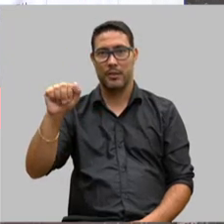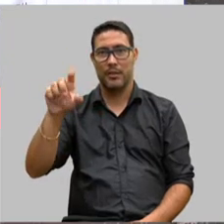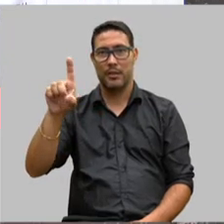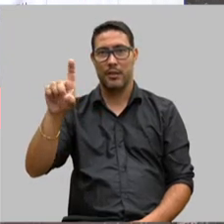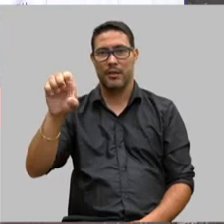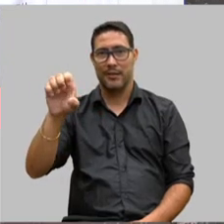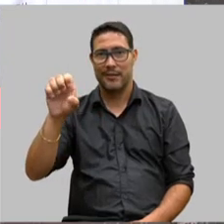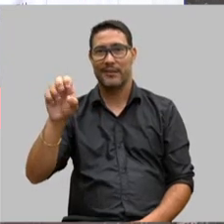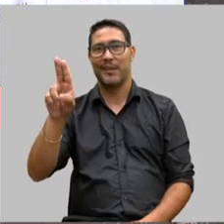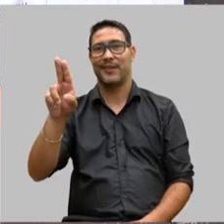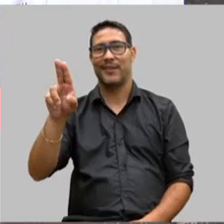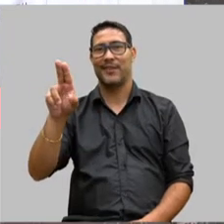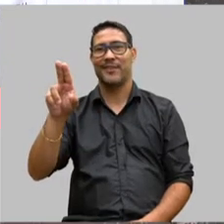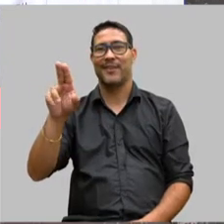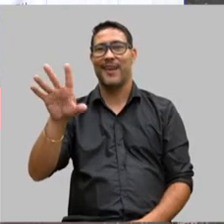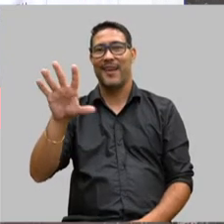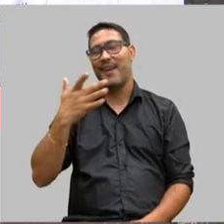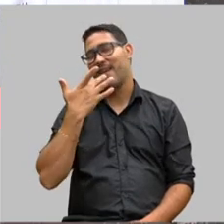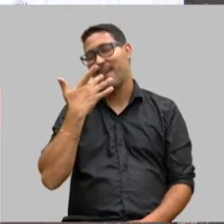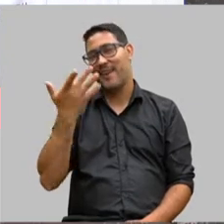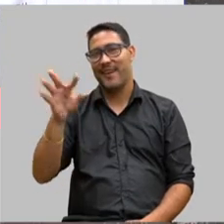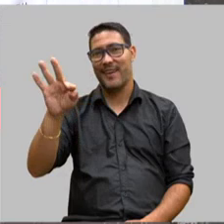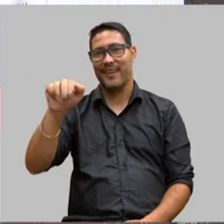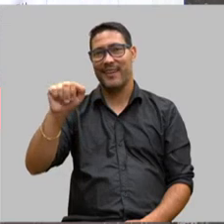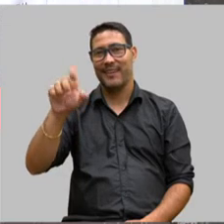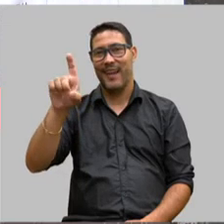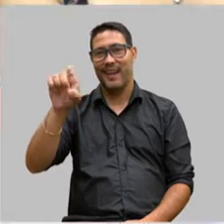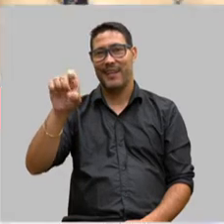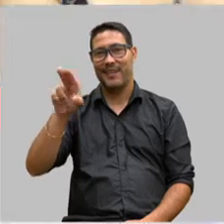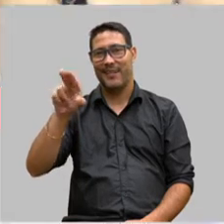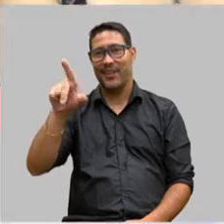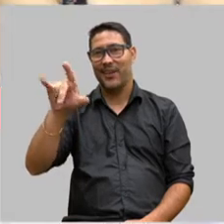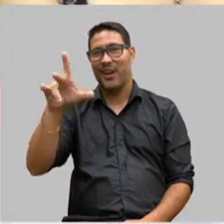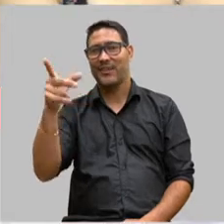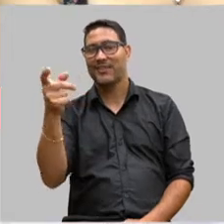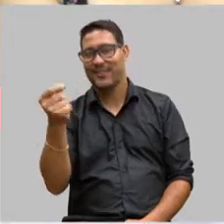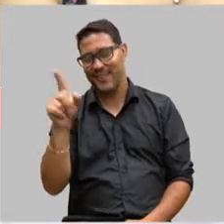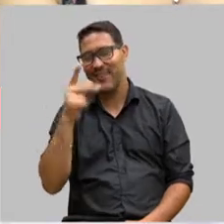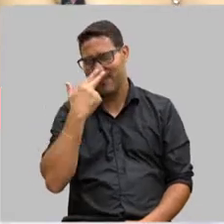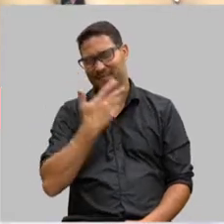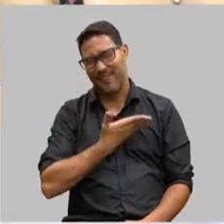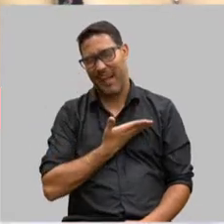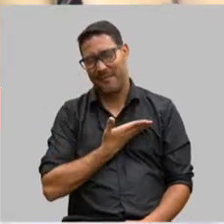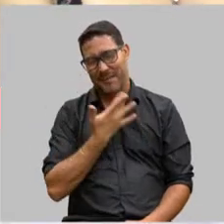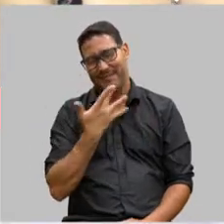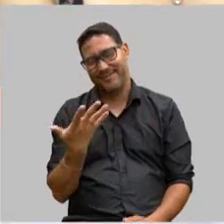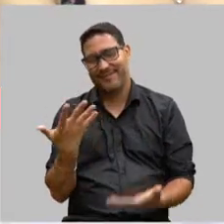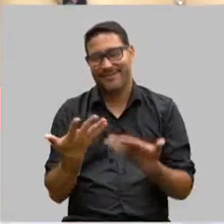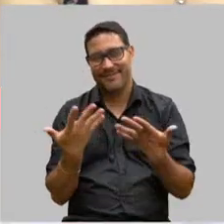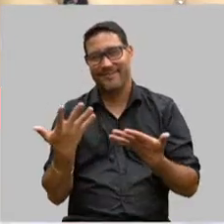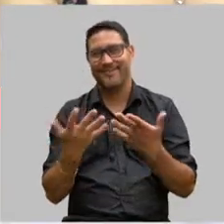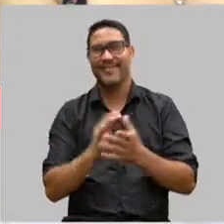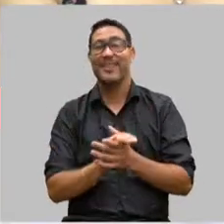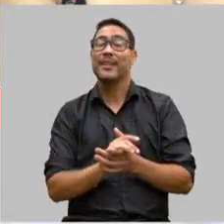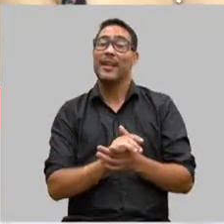Tadeuzinho, né? Desculpa quebrar o protocolo, mas a gente já foi colega de governo, etc. Então, presidente Tadeu,